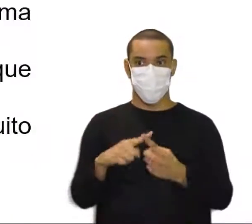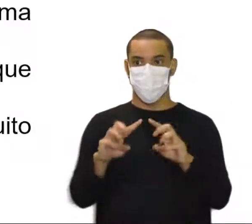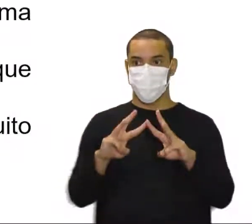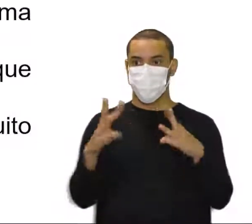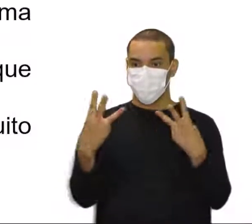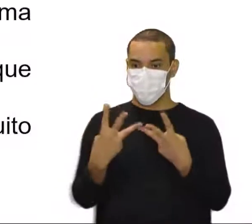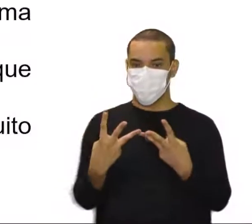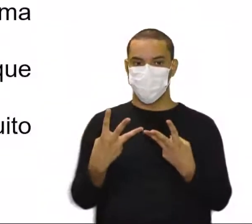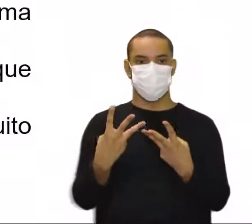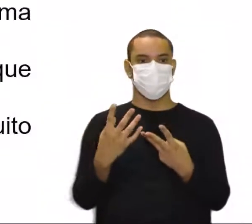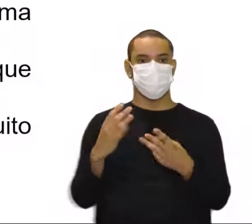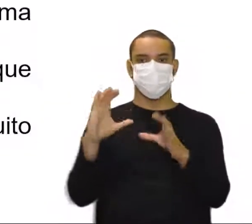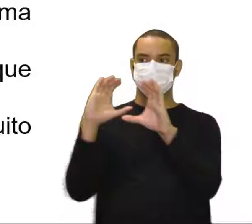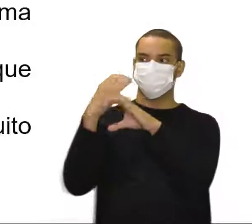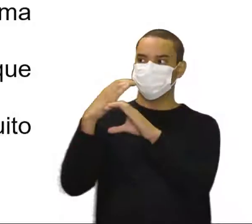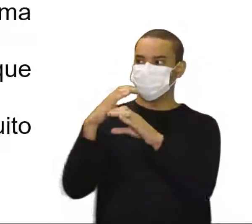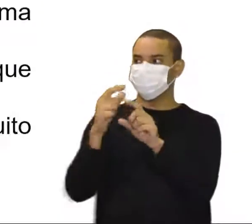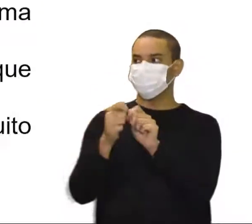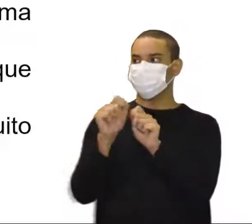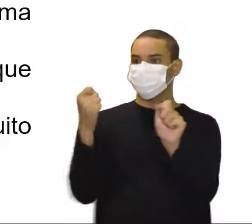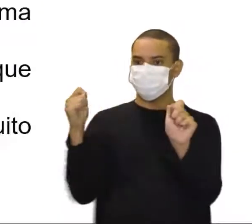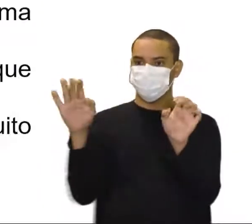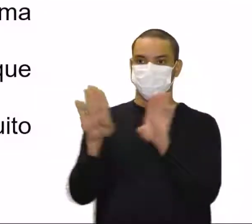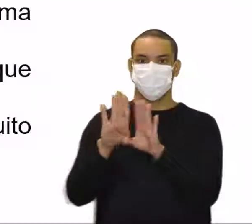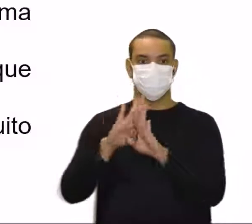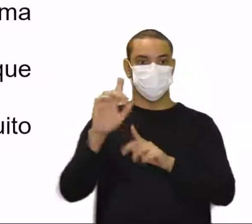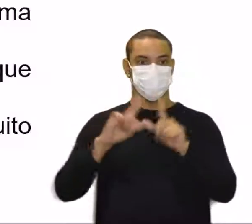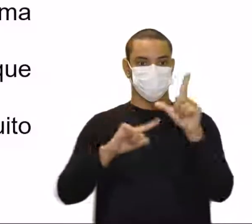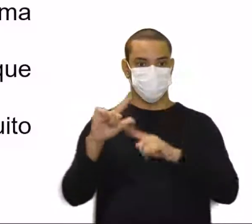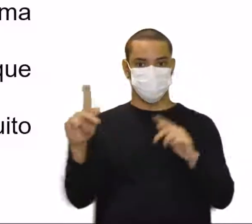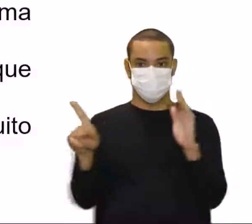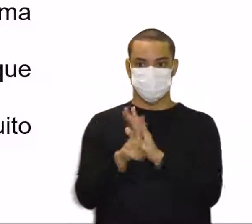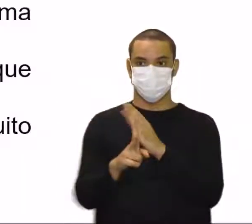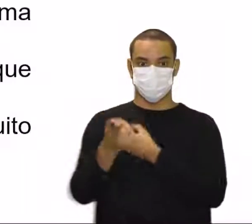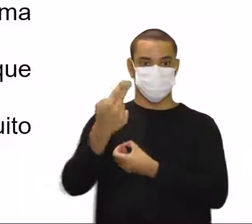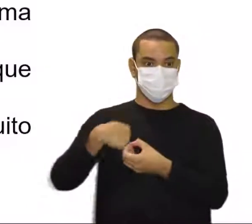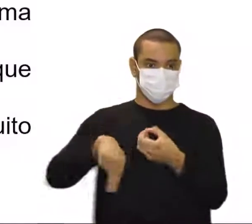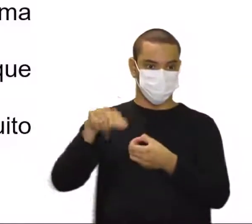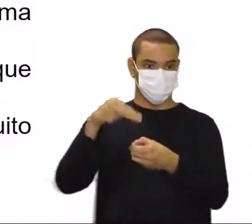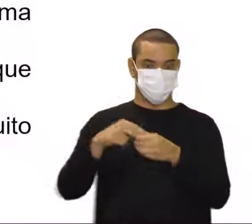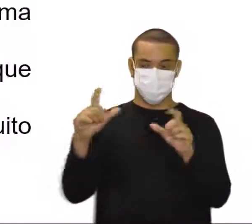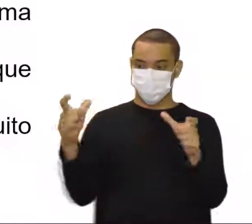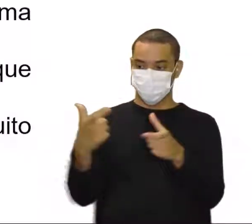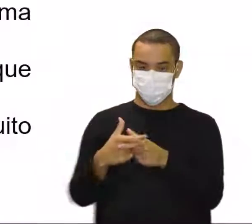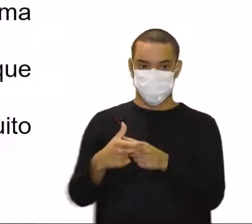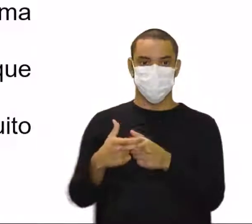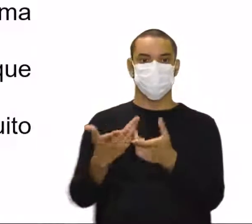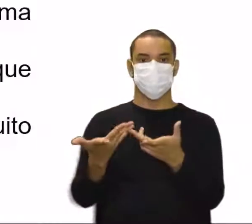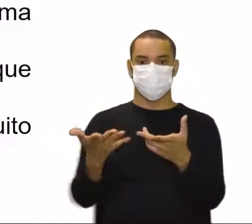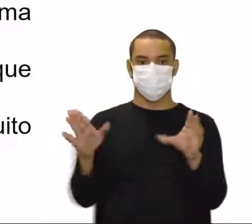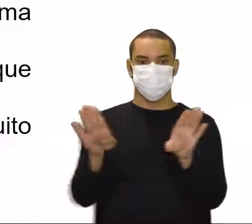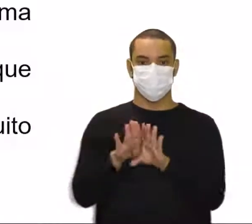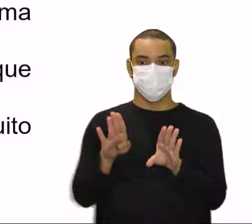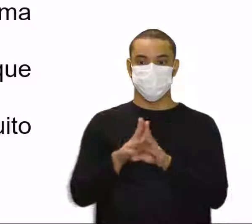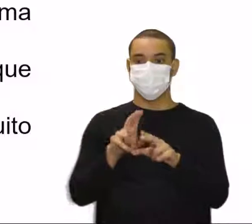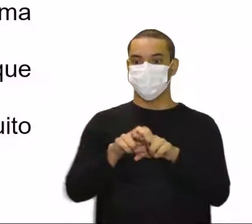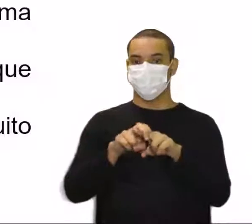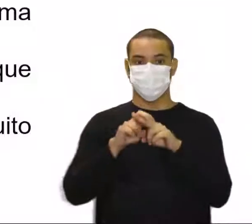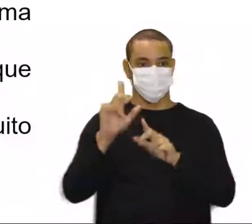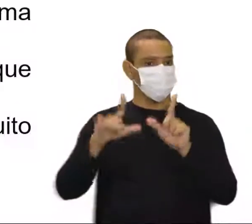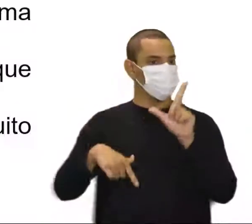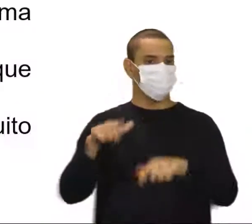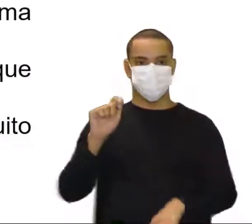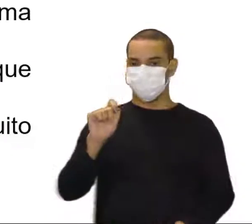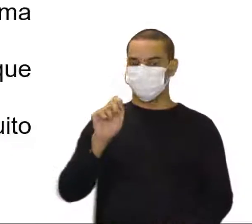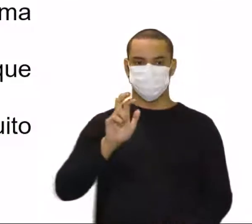massivos, como buracos negros, estrelas de nêutrons, ok, que são bem compactas e ultra densas. Então, a letra A